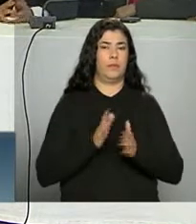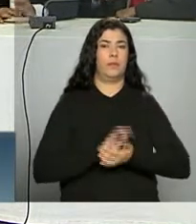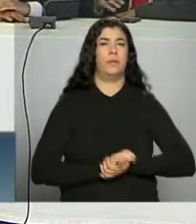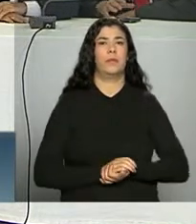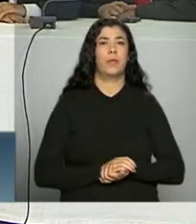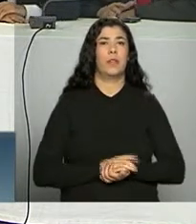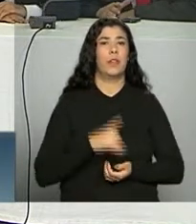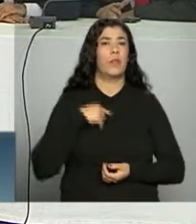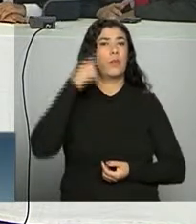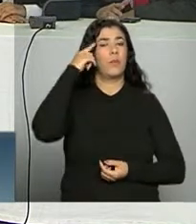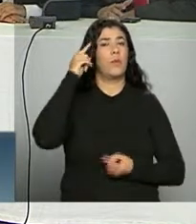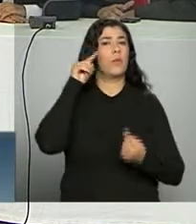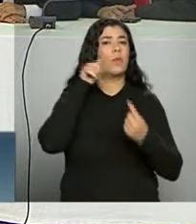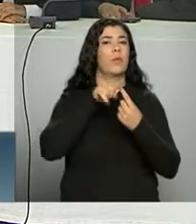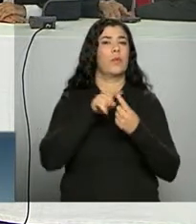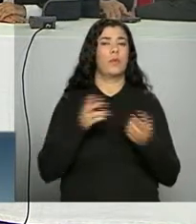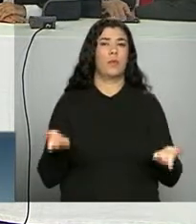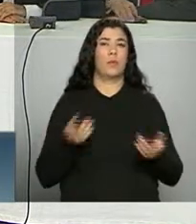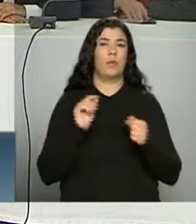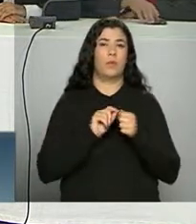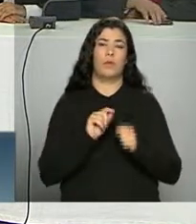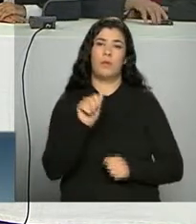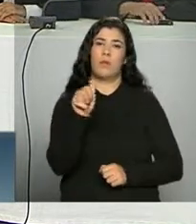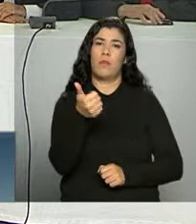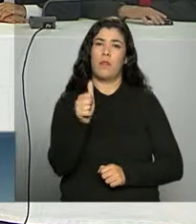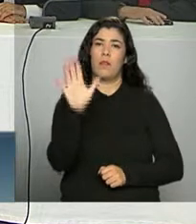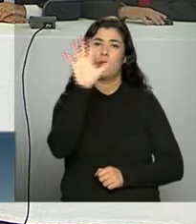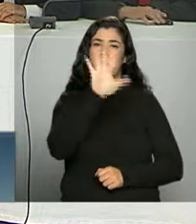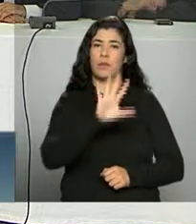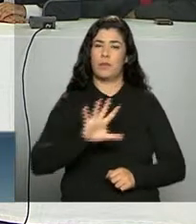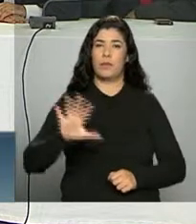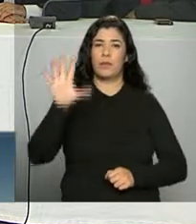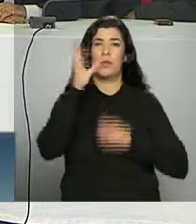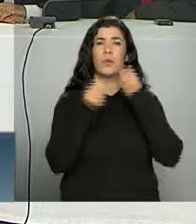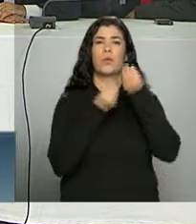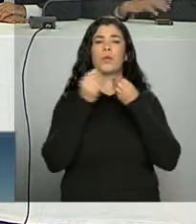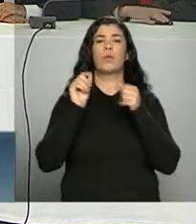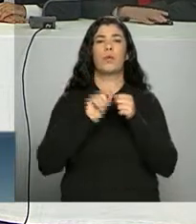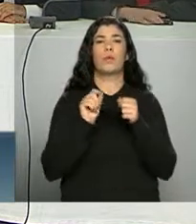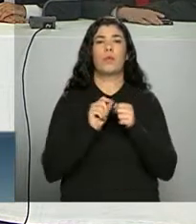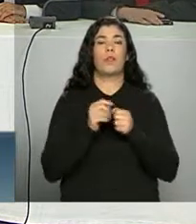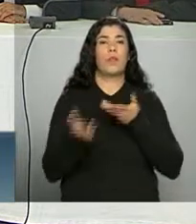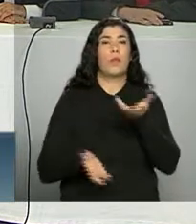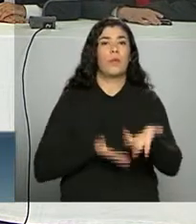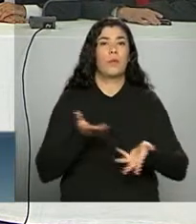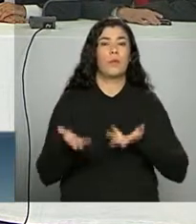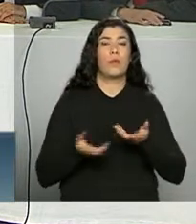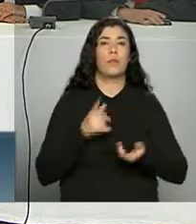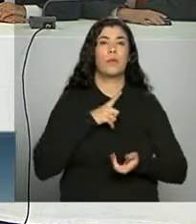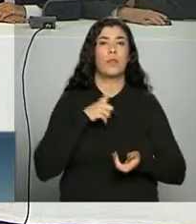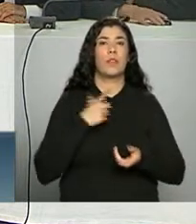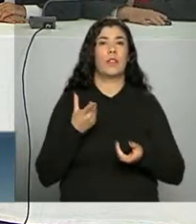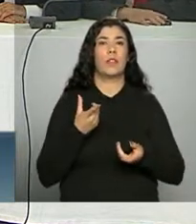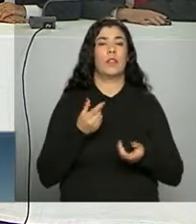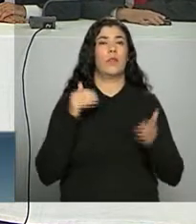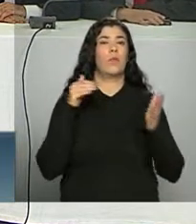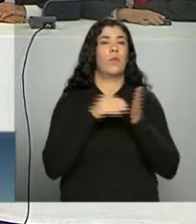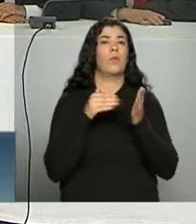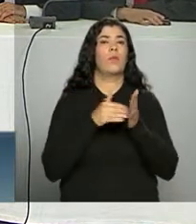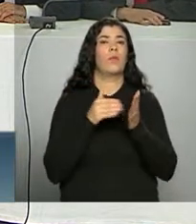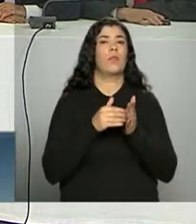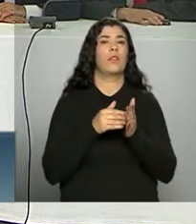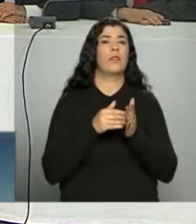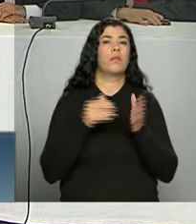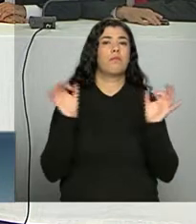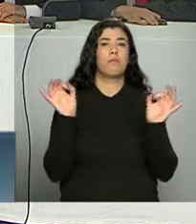é a ideia que a gente possa fazer uma avaliação Geral do como nós estamos em relação ao a finalização